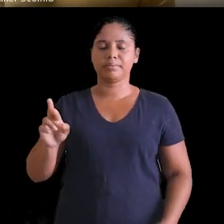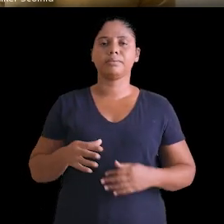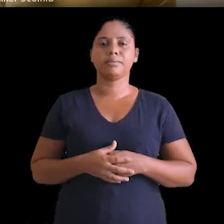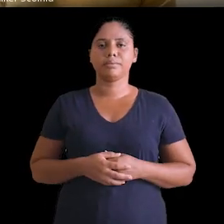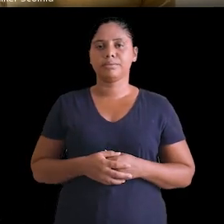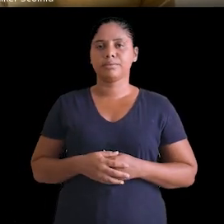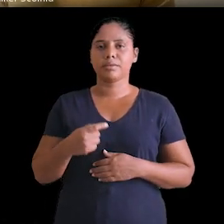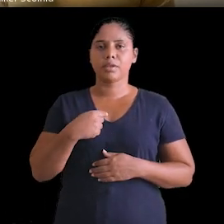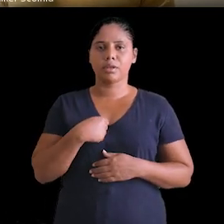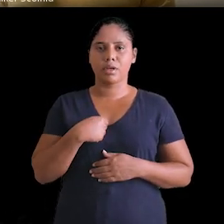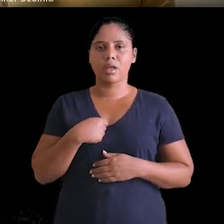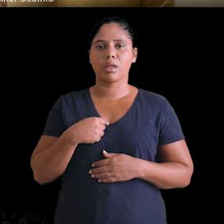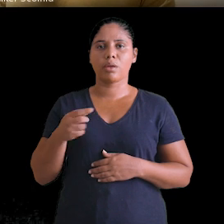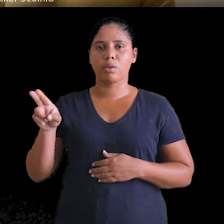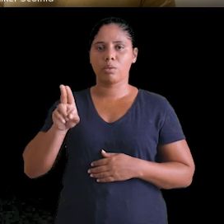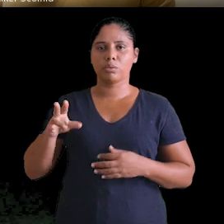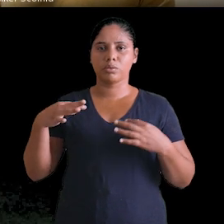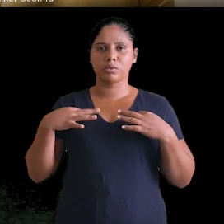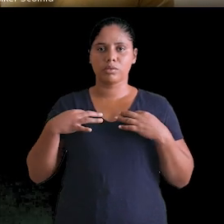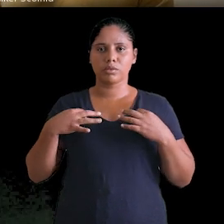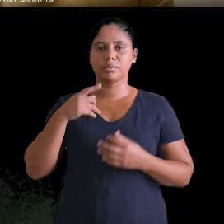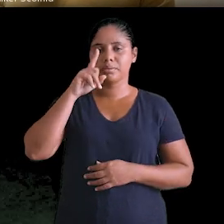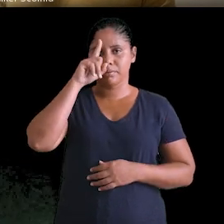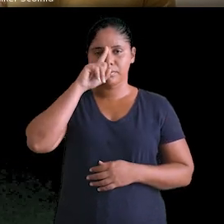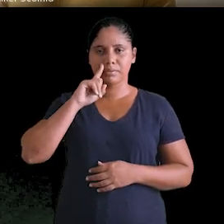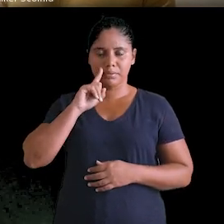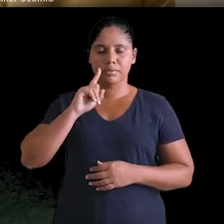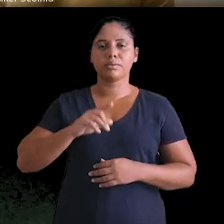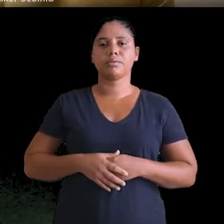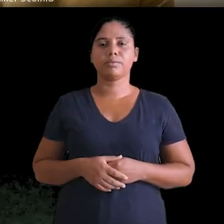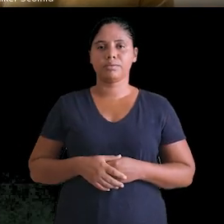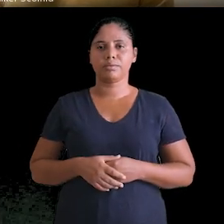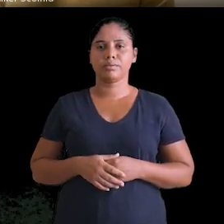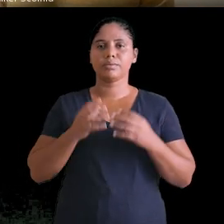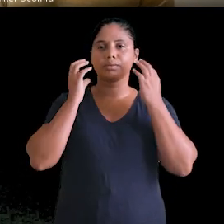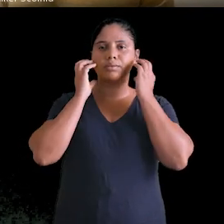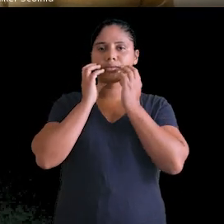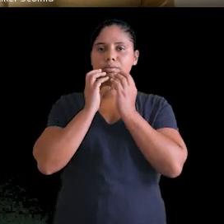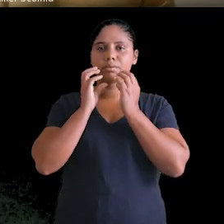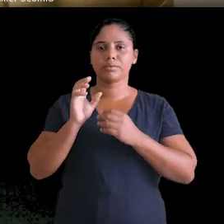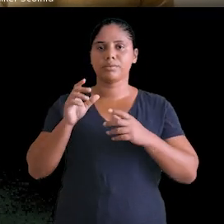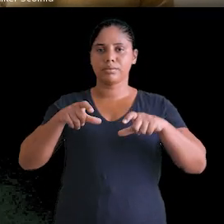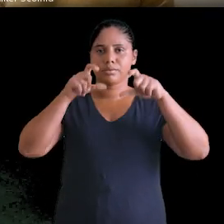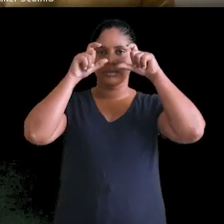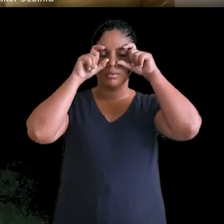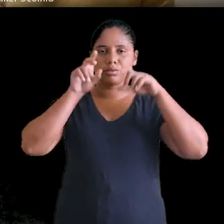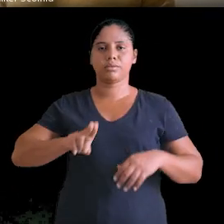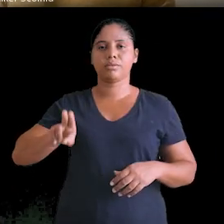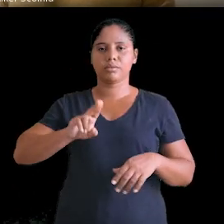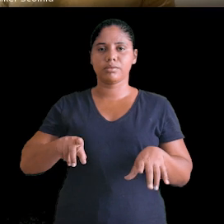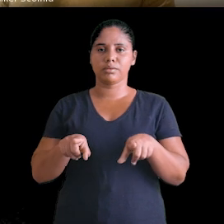é, Estou usando uma camisa de cor amarela, tá? Uso barba, uso óculos também de